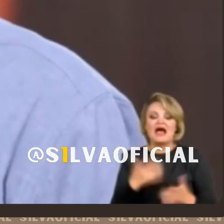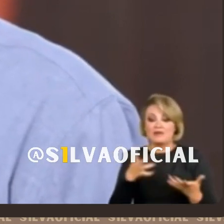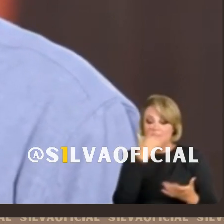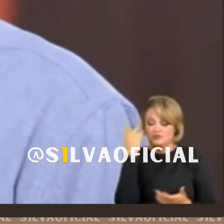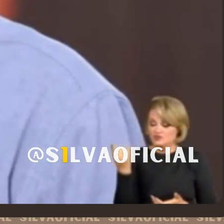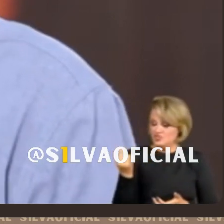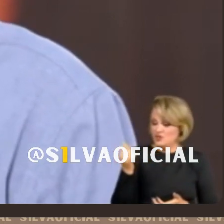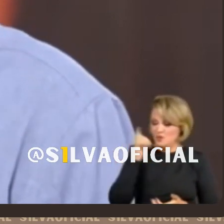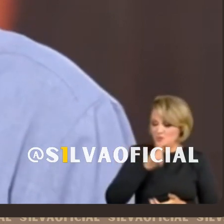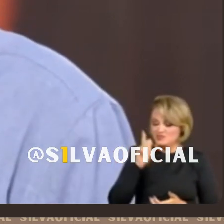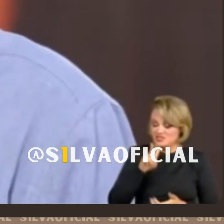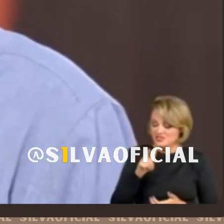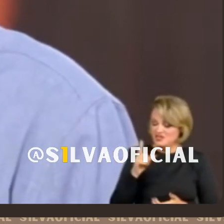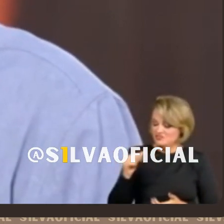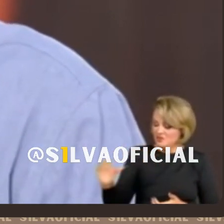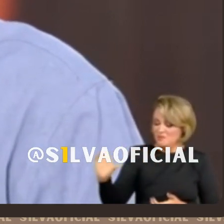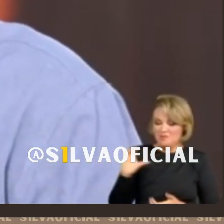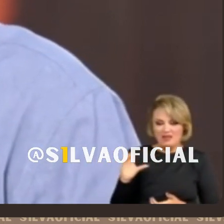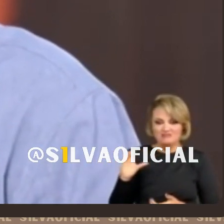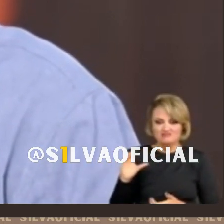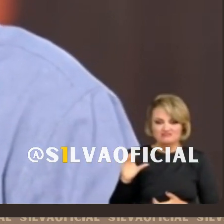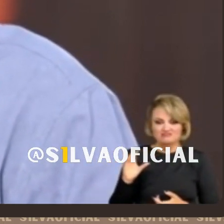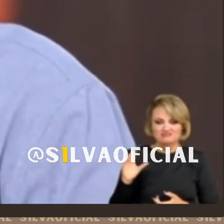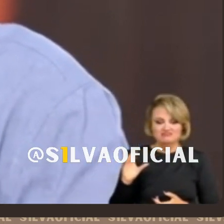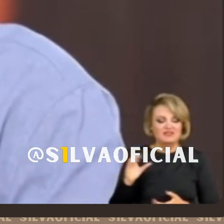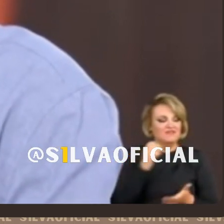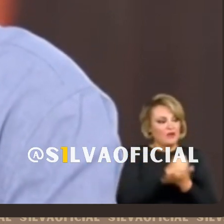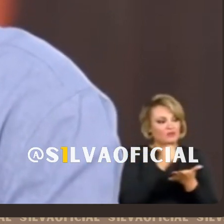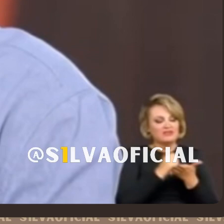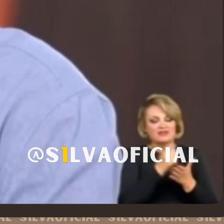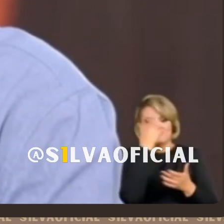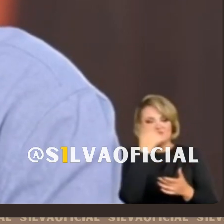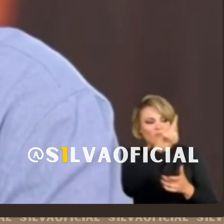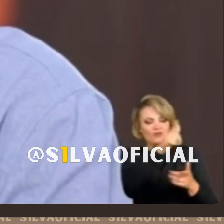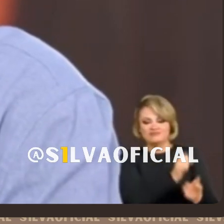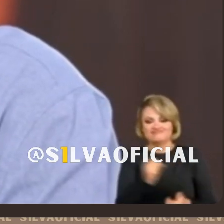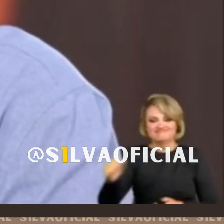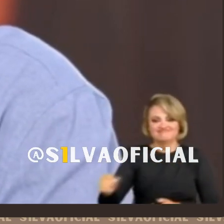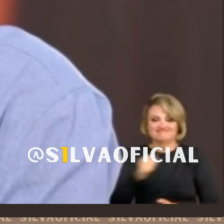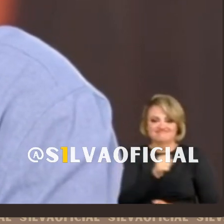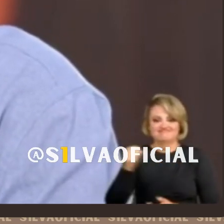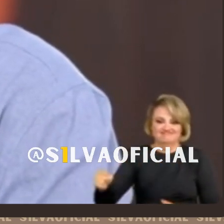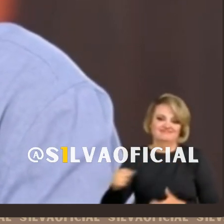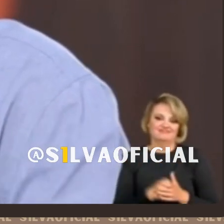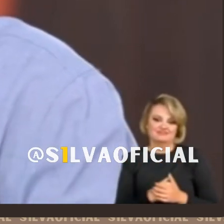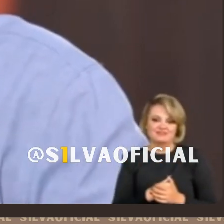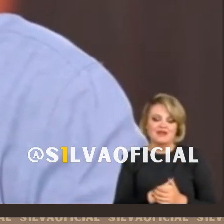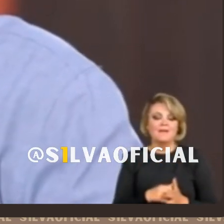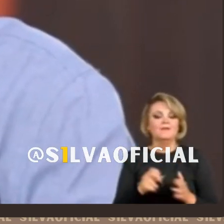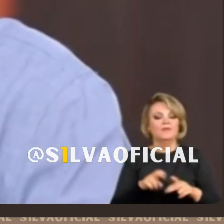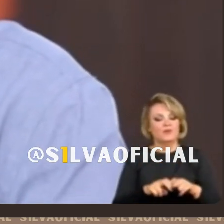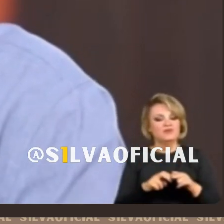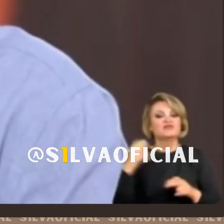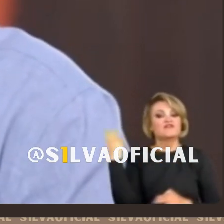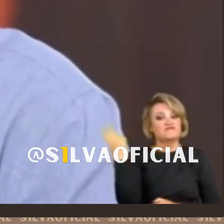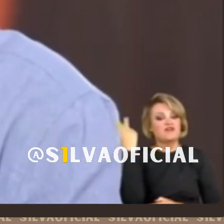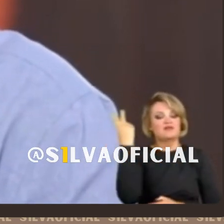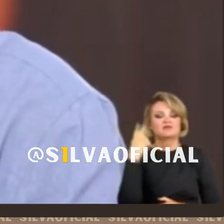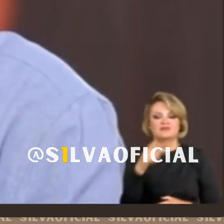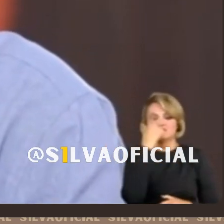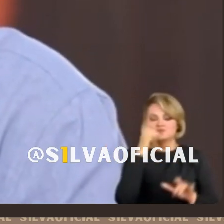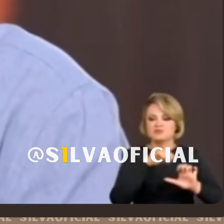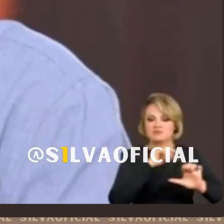contratar outras pessoas? Esse é o papel nosso, é tentar criar condições. Por isso eu quero valorizar muito os empreendedores individuais, quero valorizar